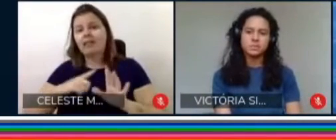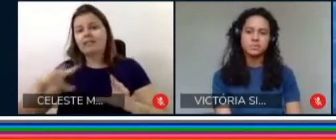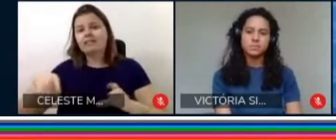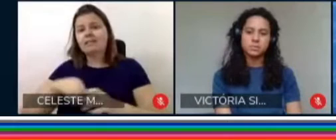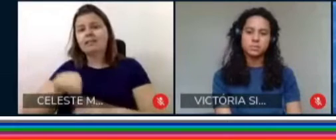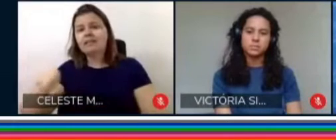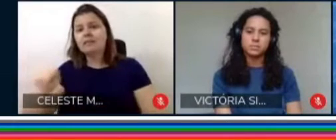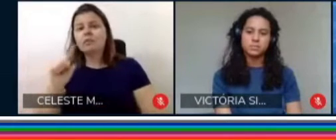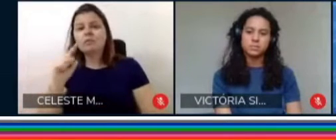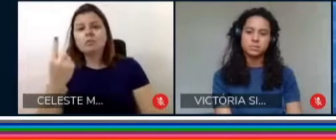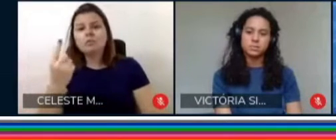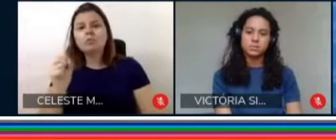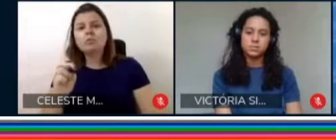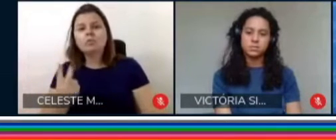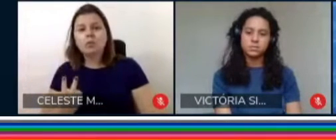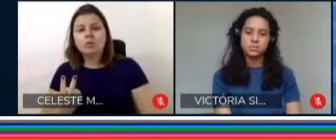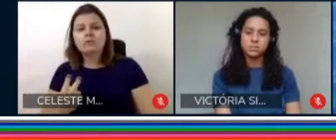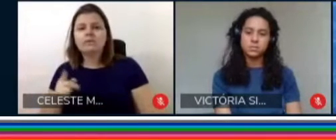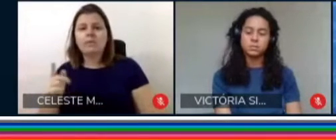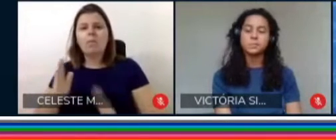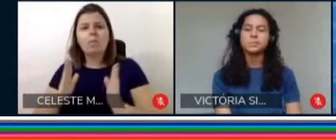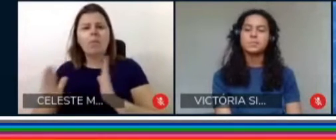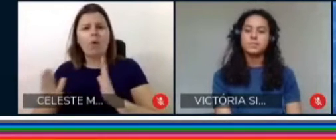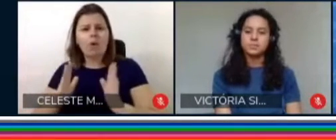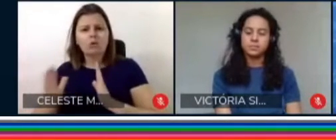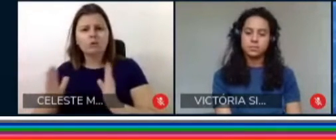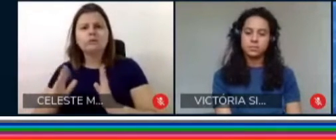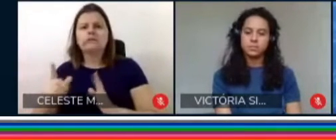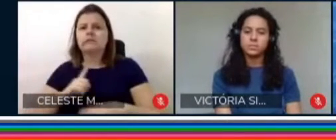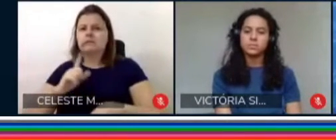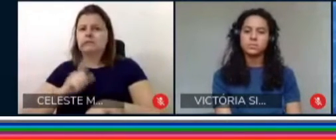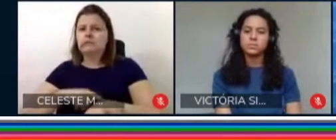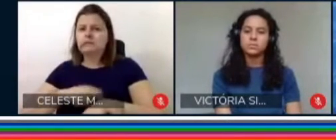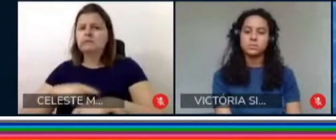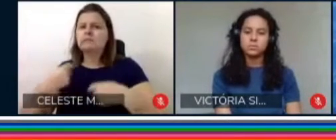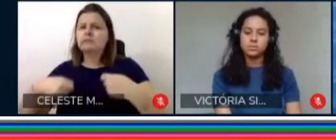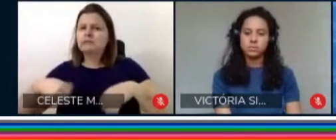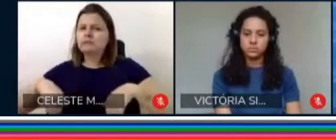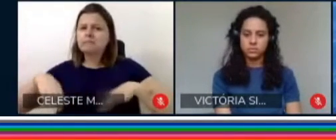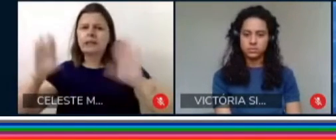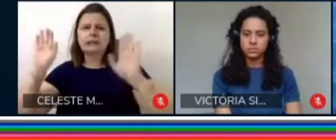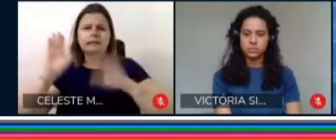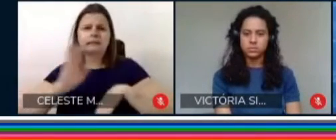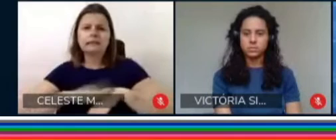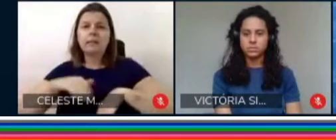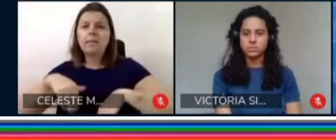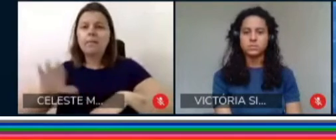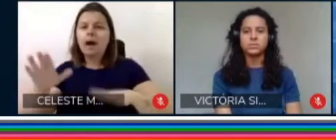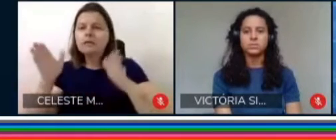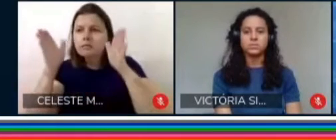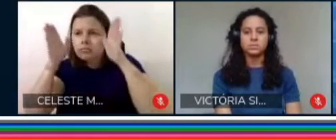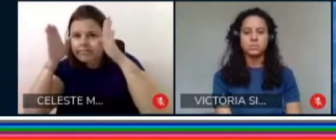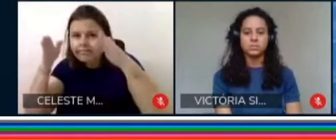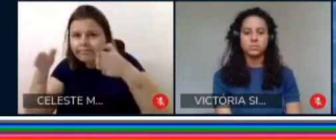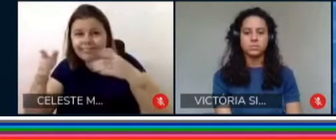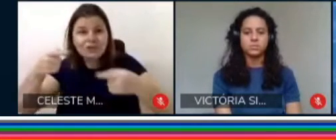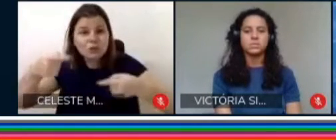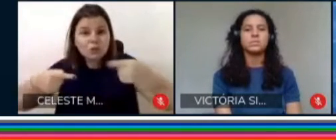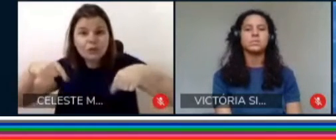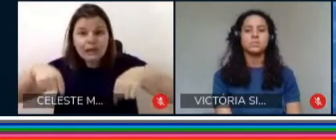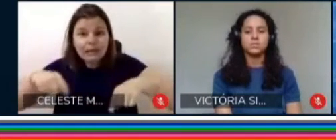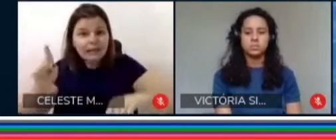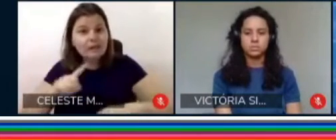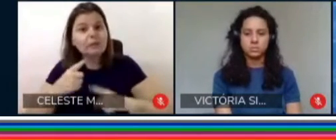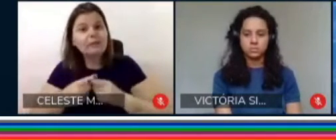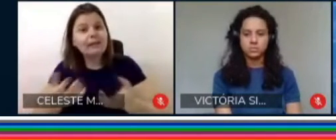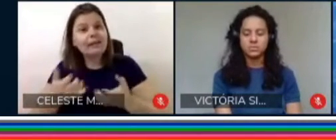vocês podem ver, que são módulos bem onerosos em questão de tempo e de concentração, que a gente não traz aqui porque a gente quer vocês de